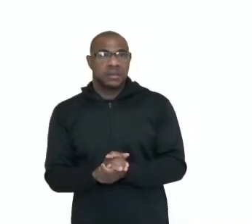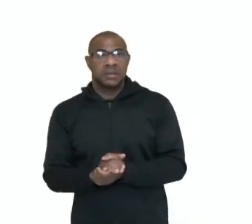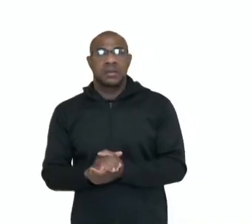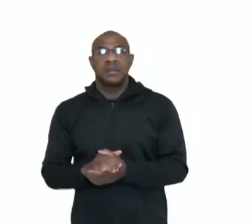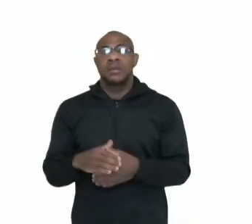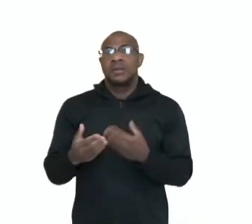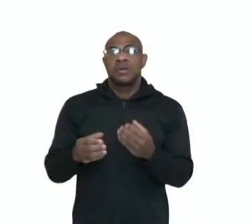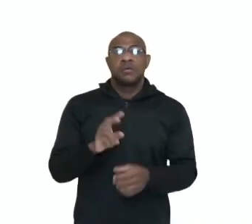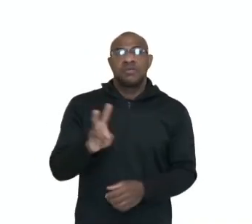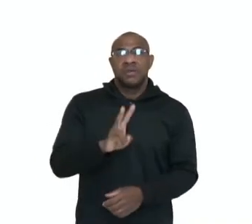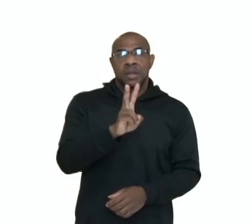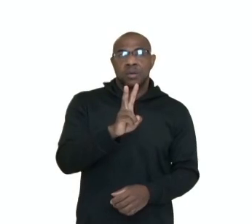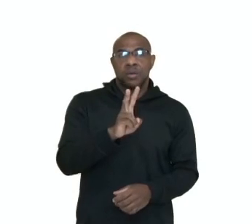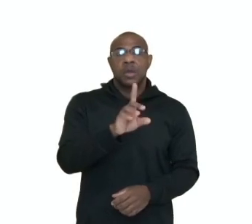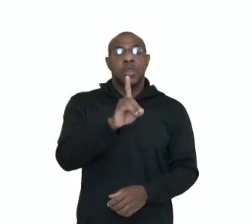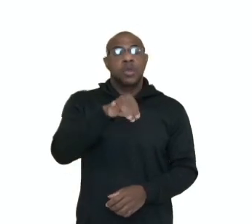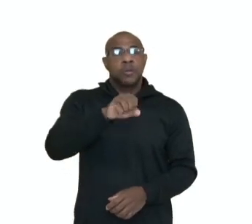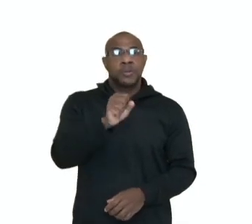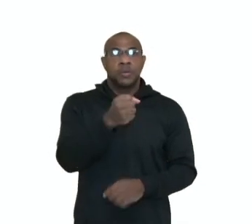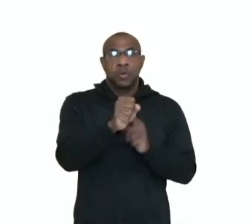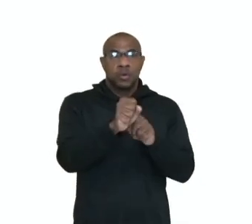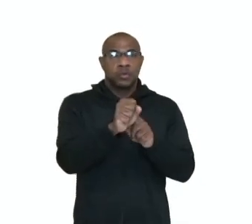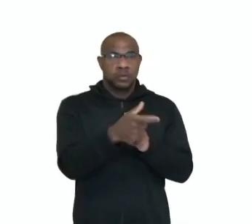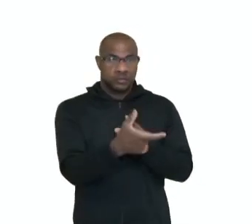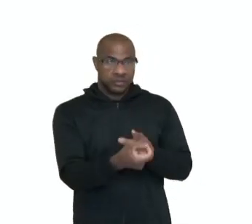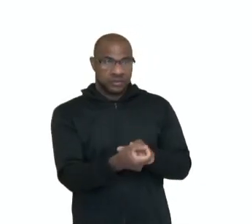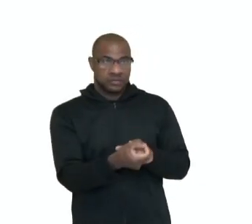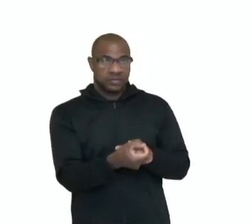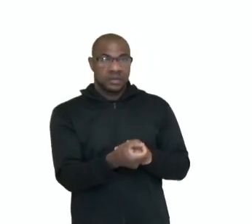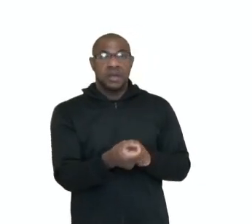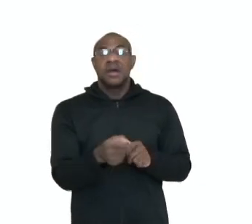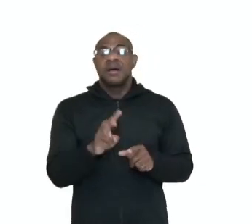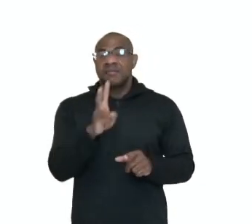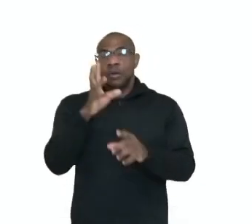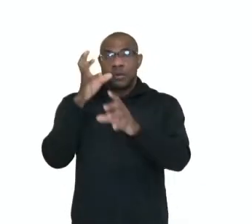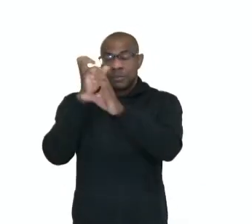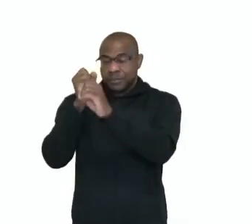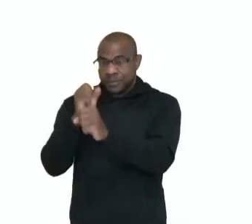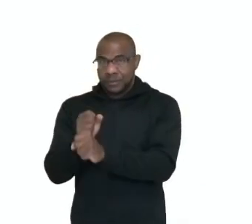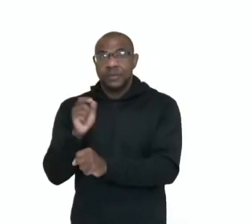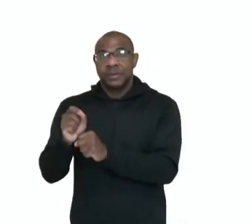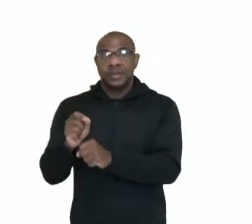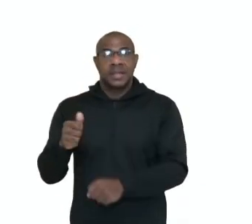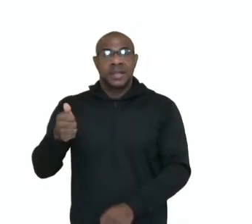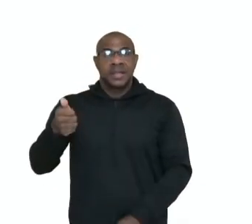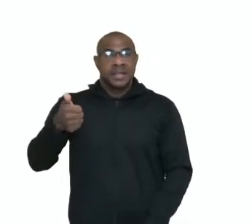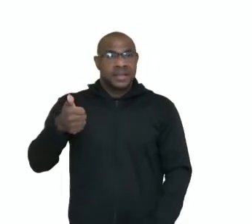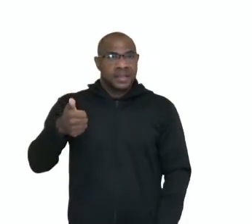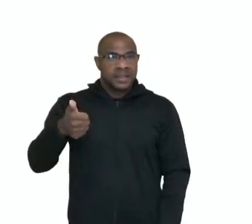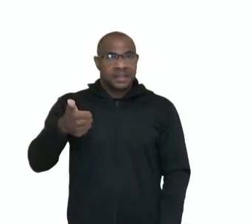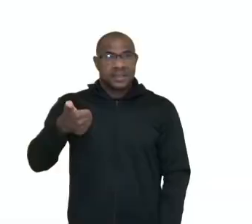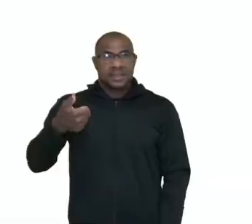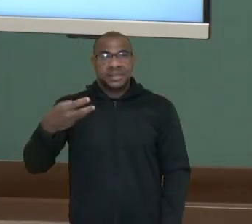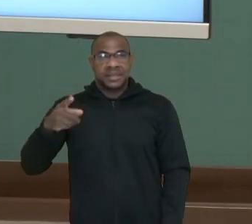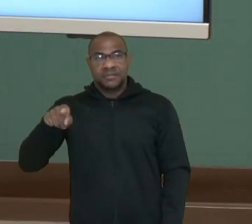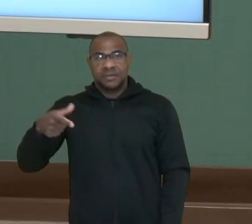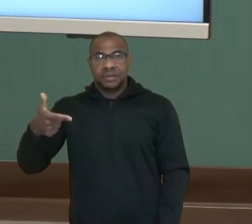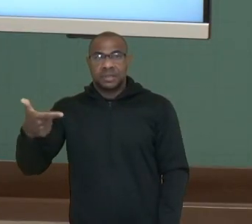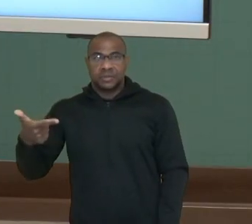informado, o valor dado, domínio, 8 e o 20. Valores calculados, 13,2 e 33,